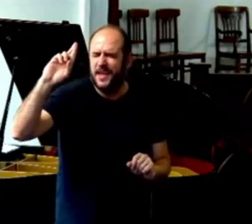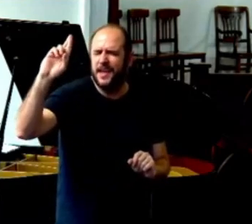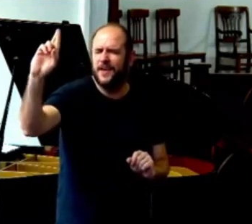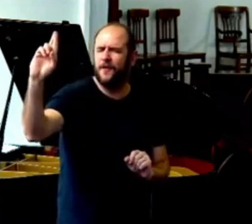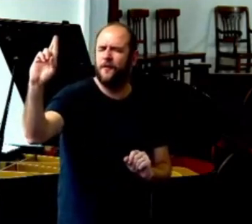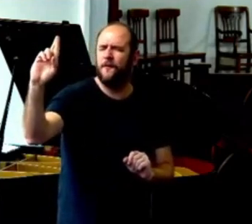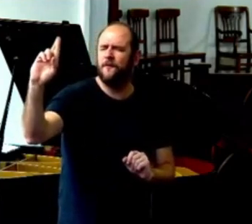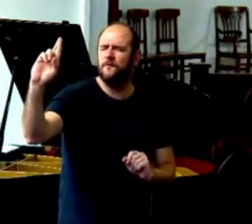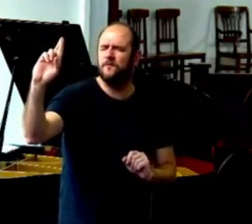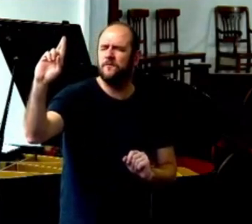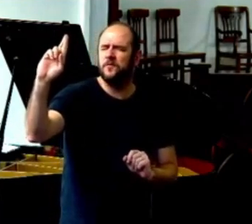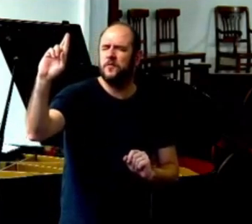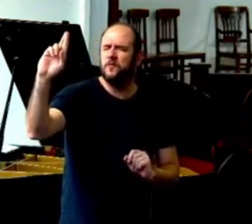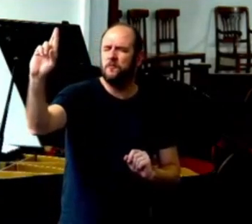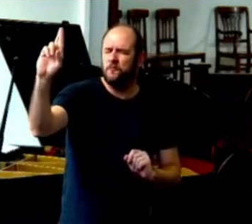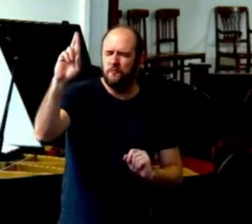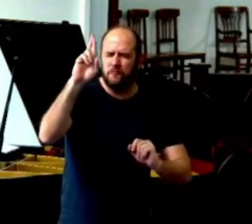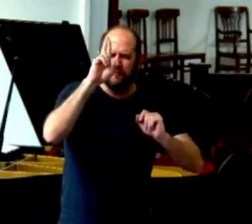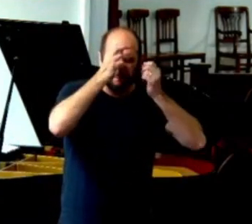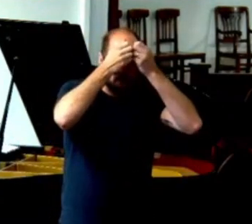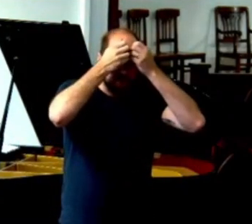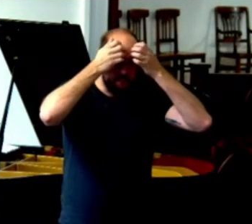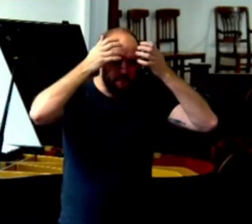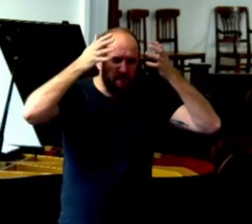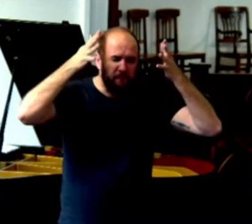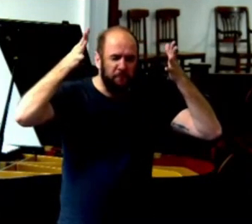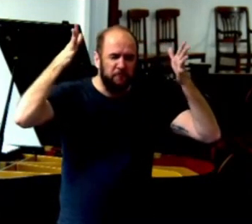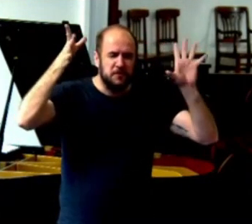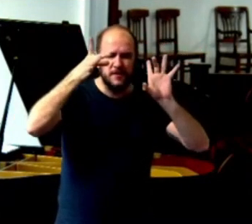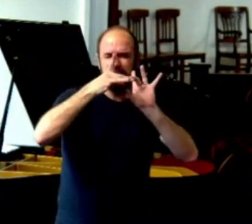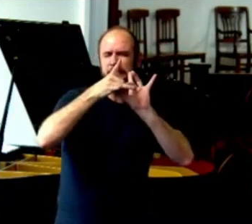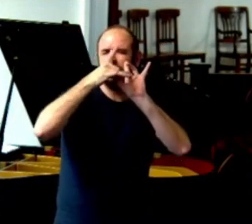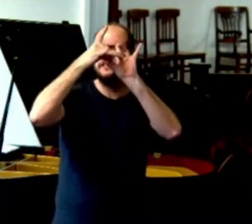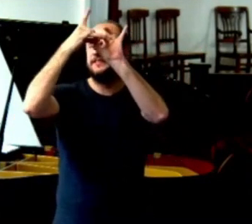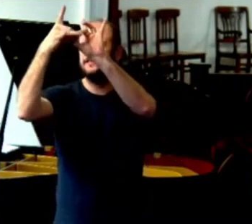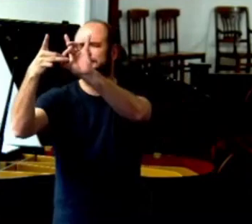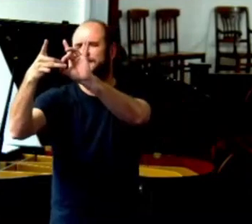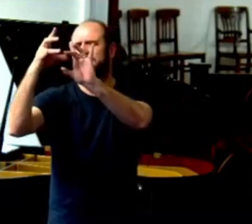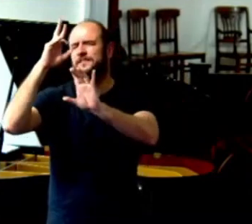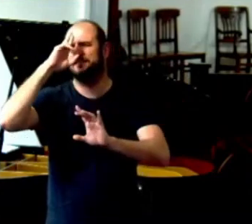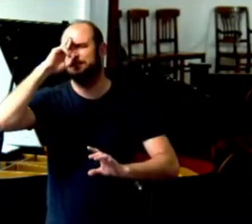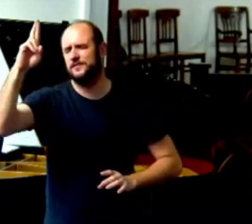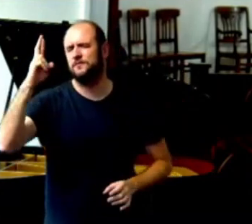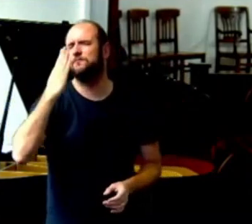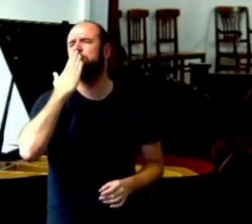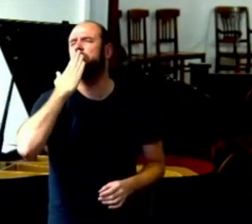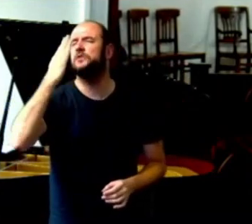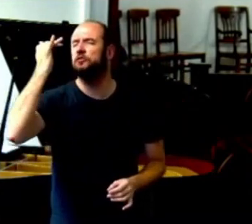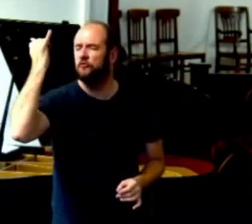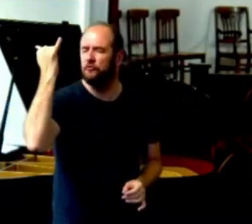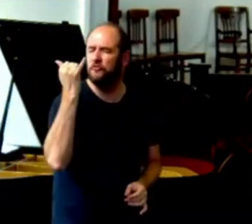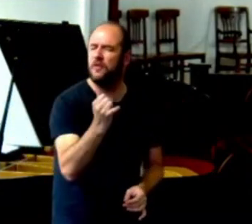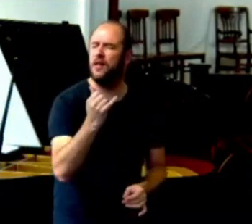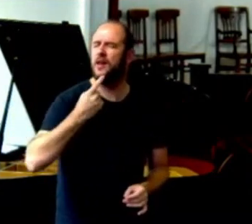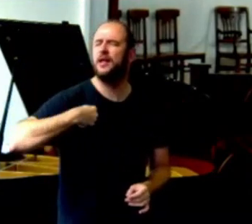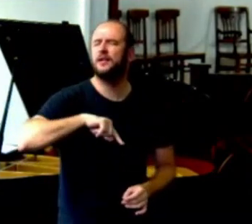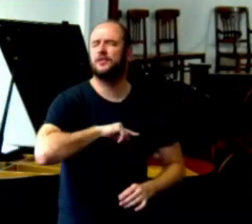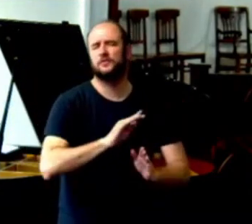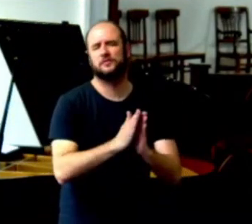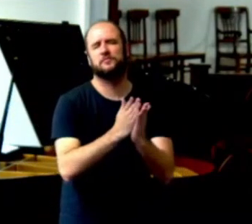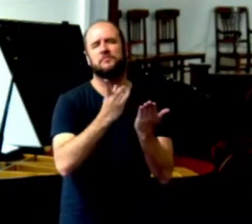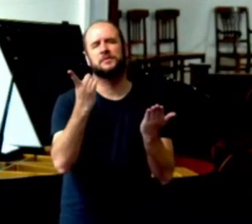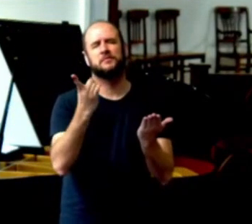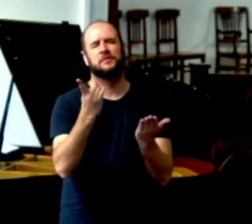para que as nossas mentes e corações estejam cativas na Tua presença. Fala conosco através da Tua